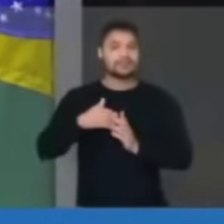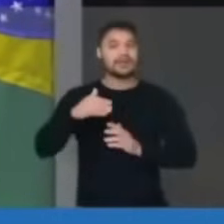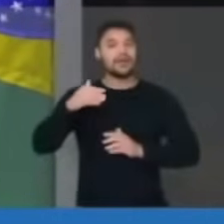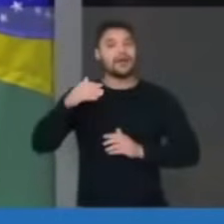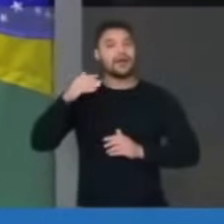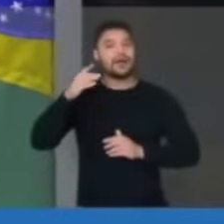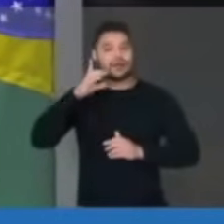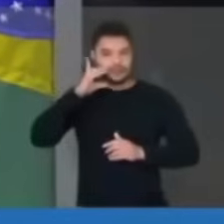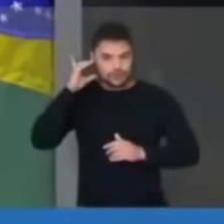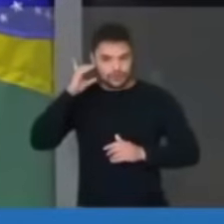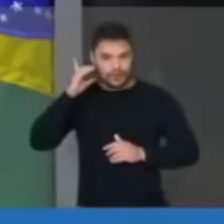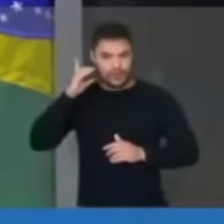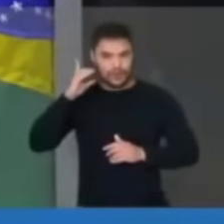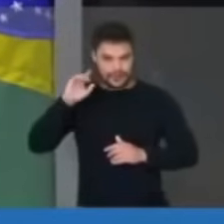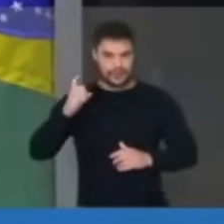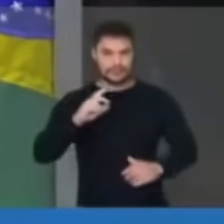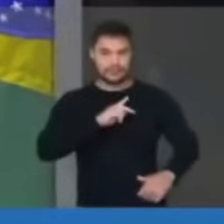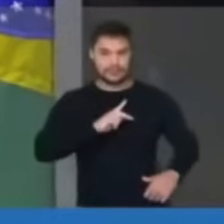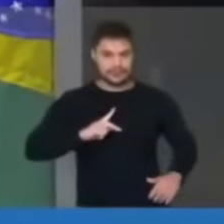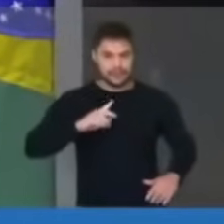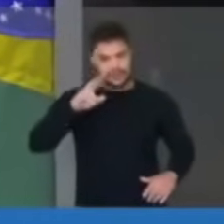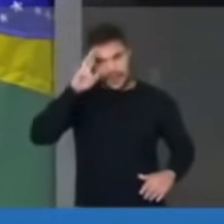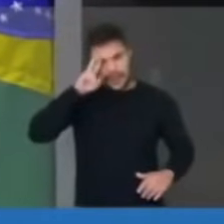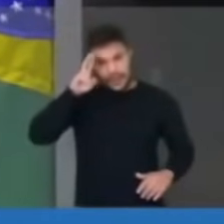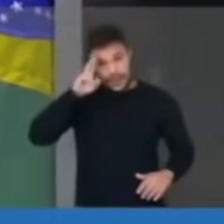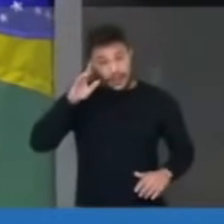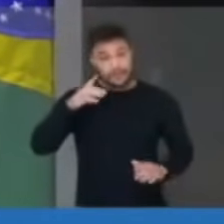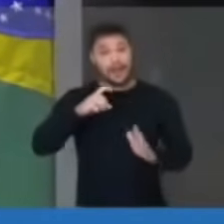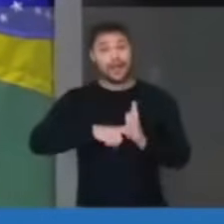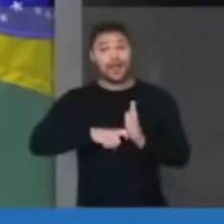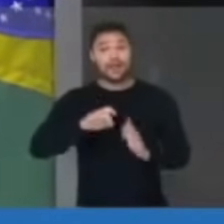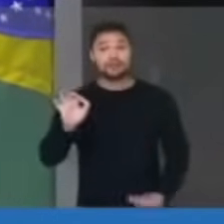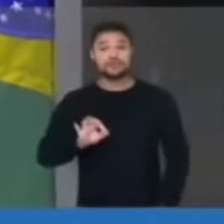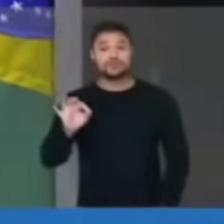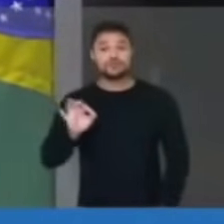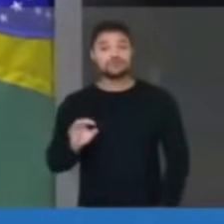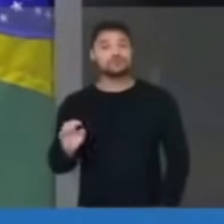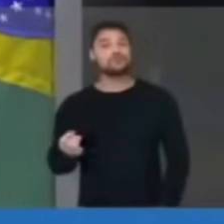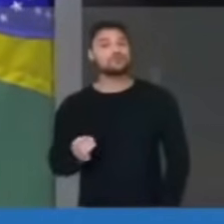presidente do Brasil, alguém sabe qual era a taxa de juros do Brasil?